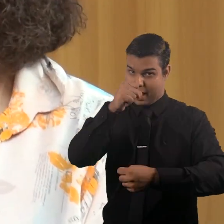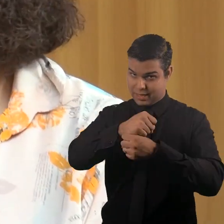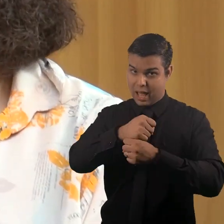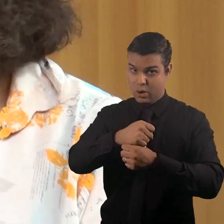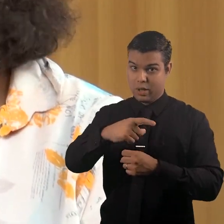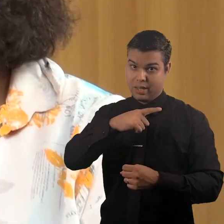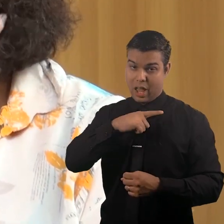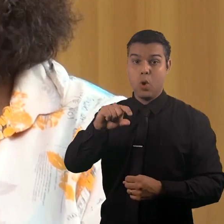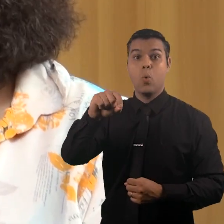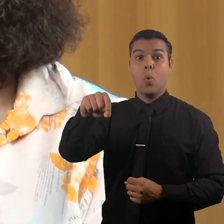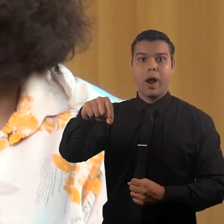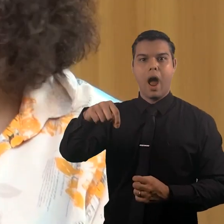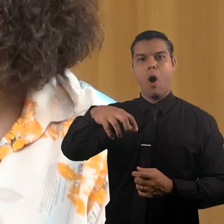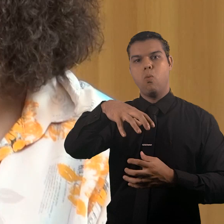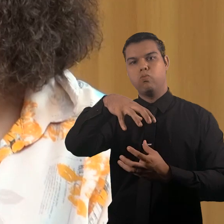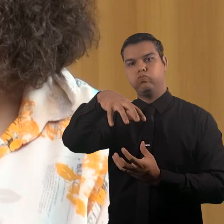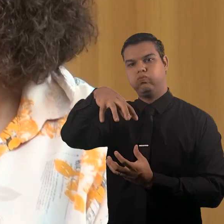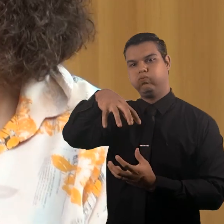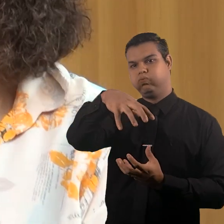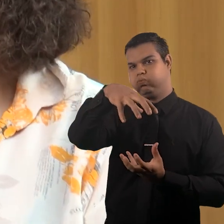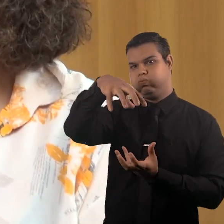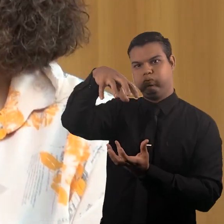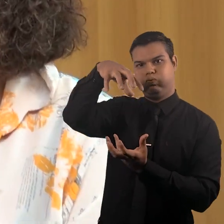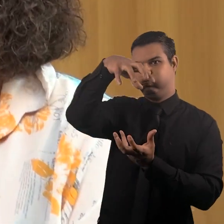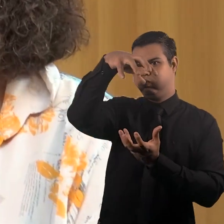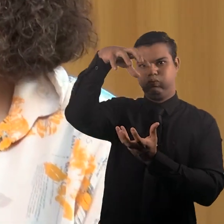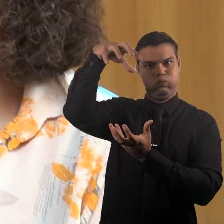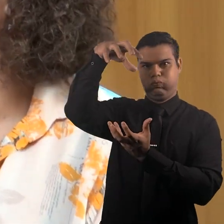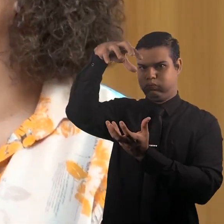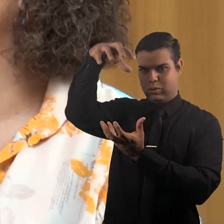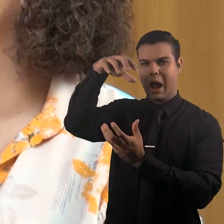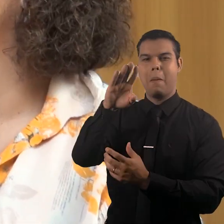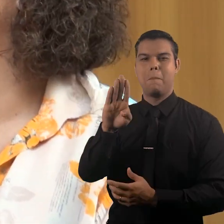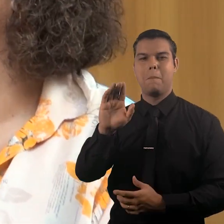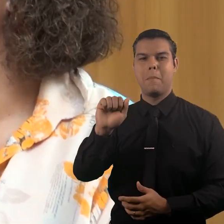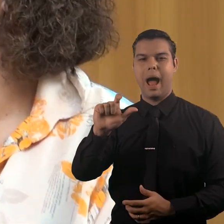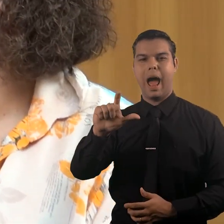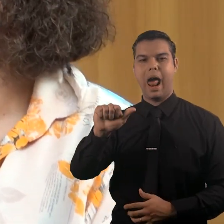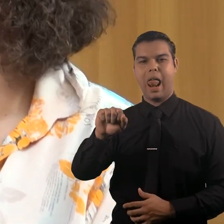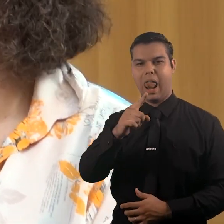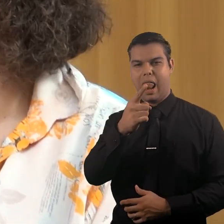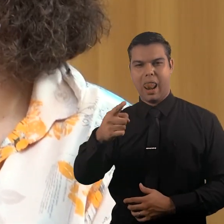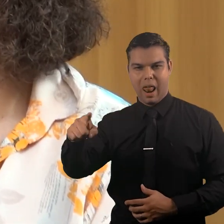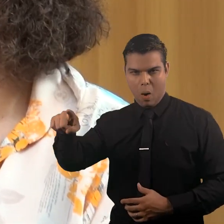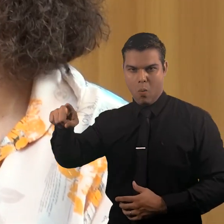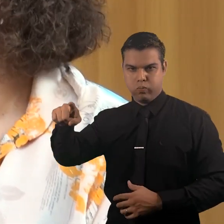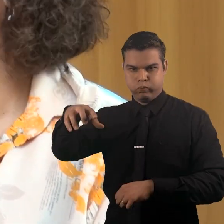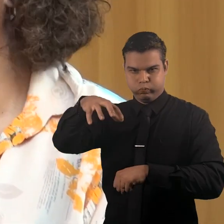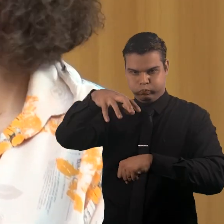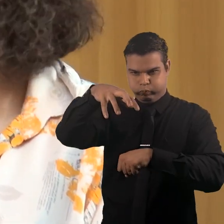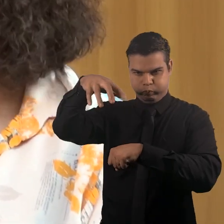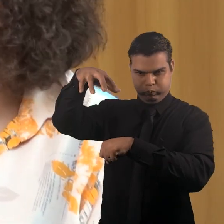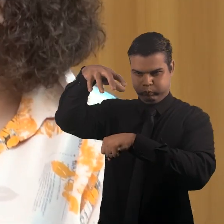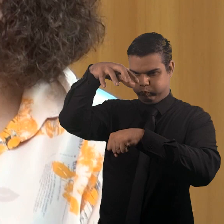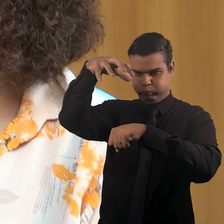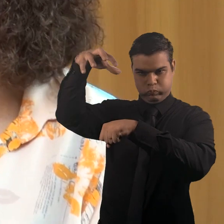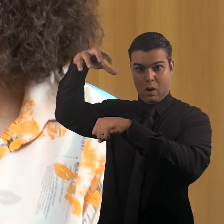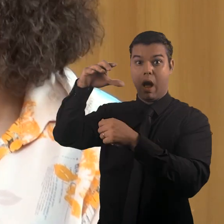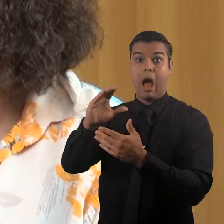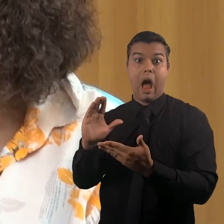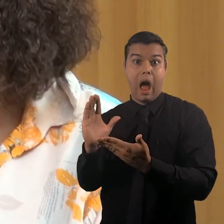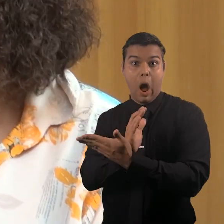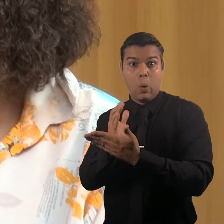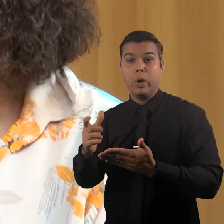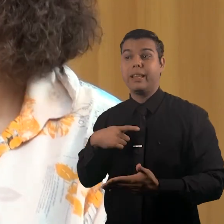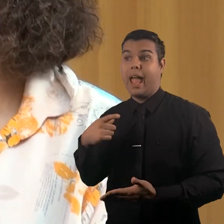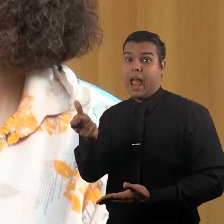no ano passado, nós fizemos um voo de balão às cegas. E nós convidamos 12 pacientes, entre eles pacientes que estavam